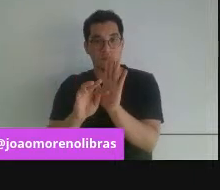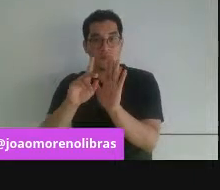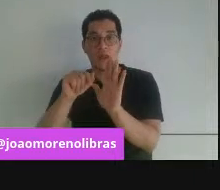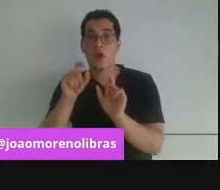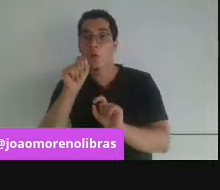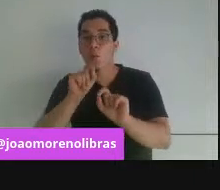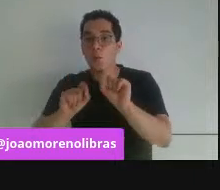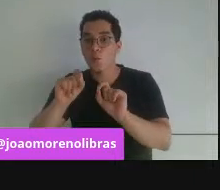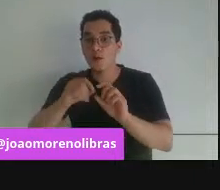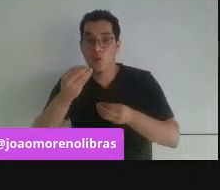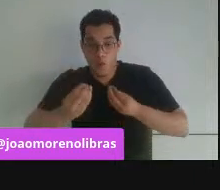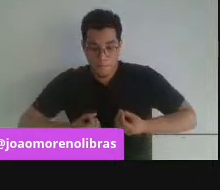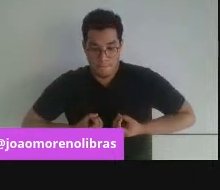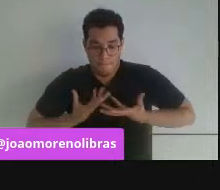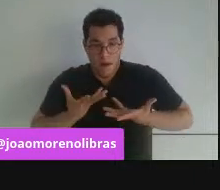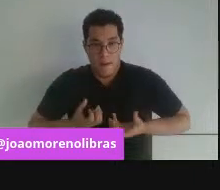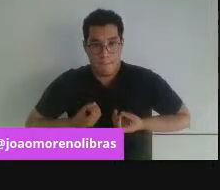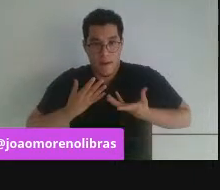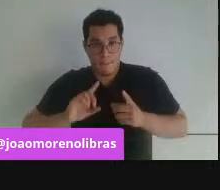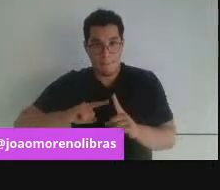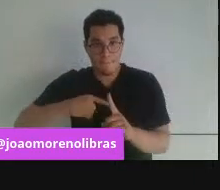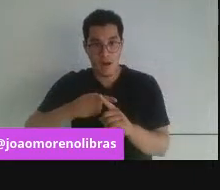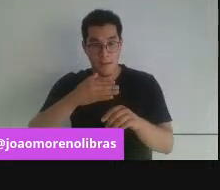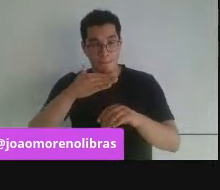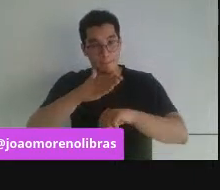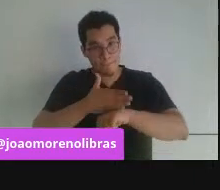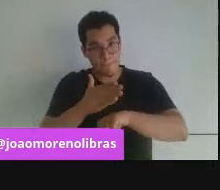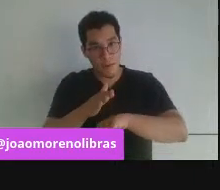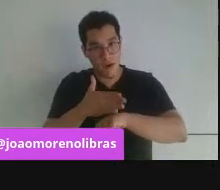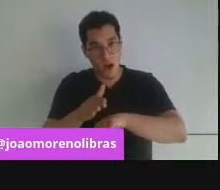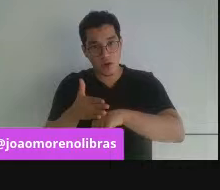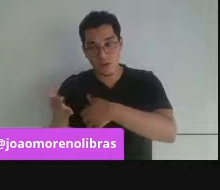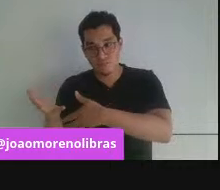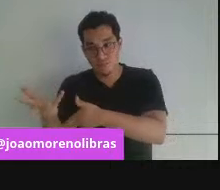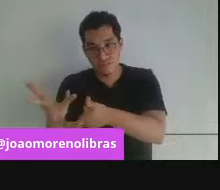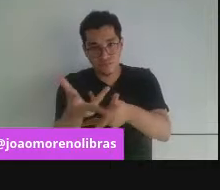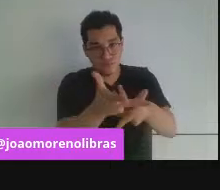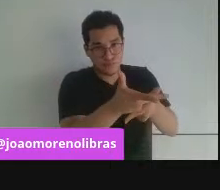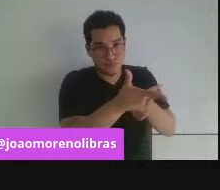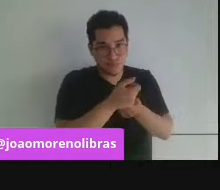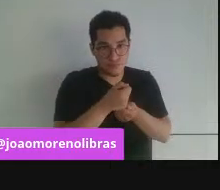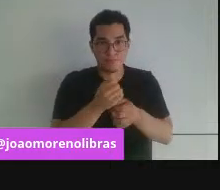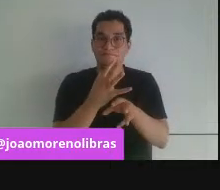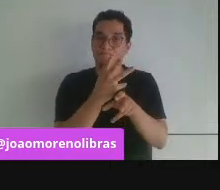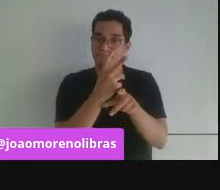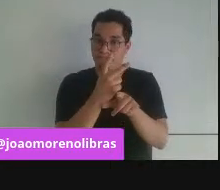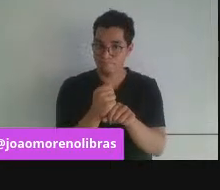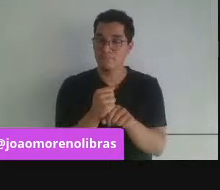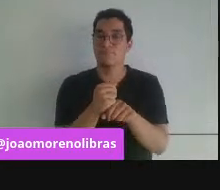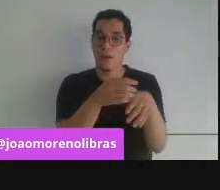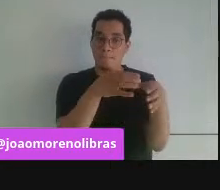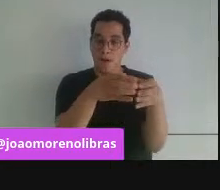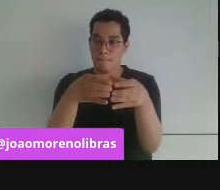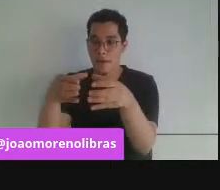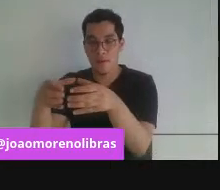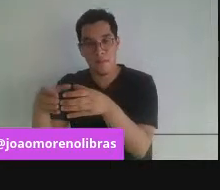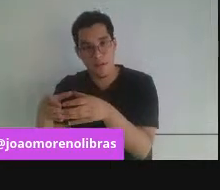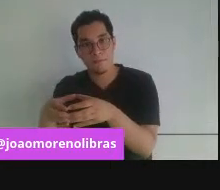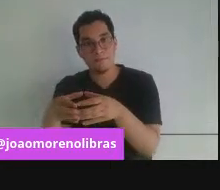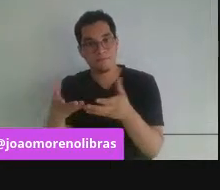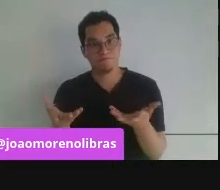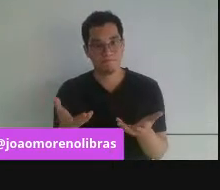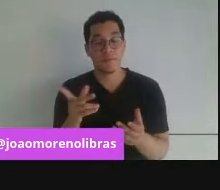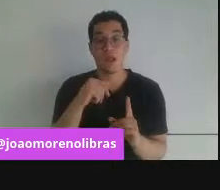uma prática de tomada de turnos. E aí ela se baseou em Gompers, em Brown e Uhl, e o outro tipo é